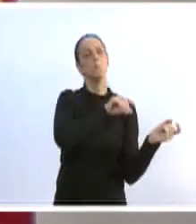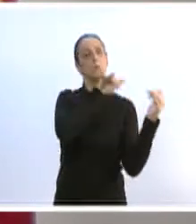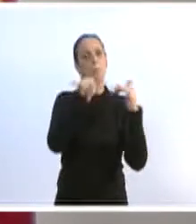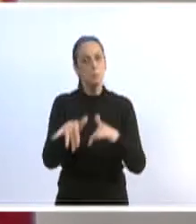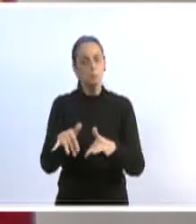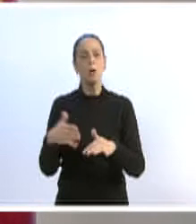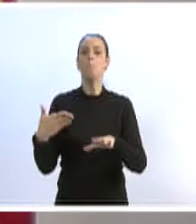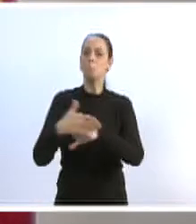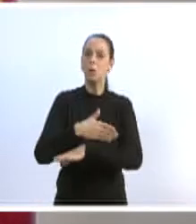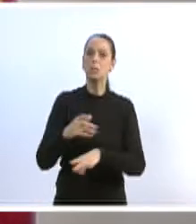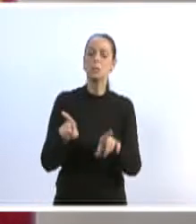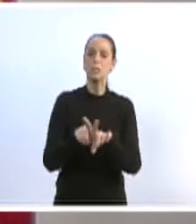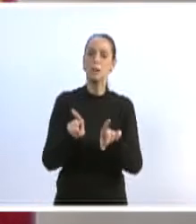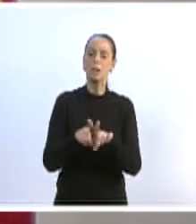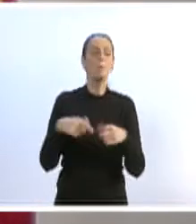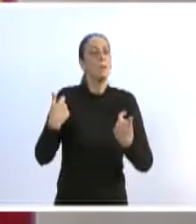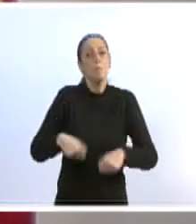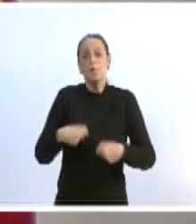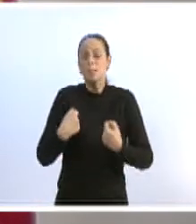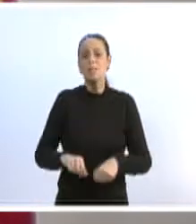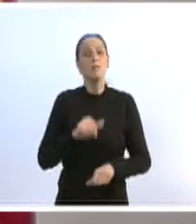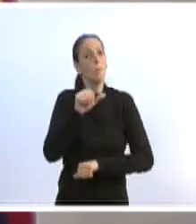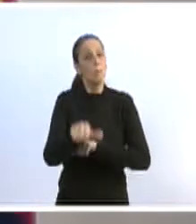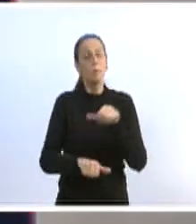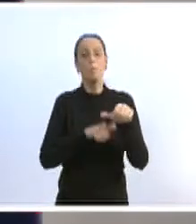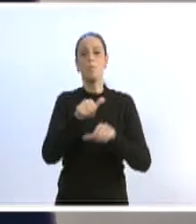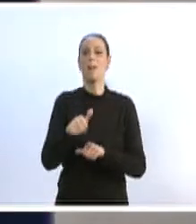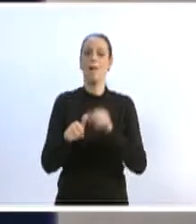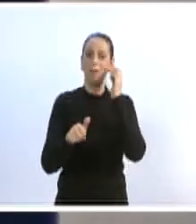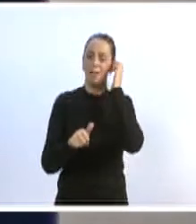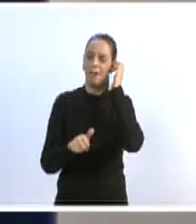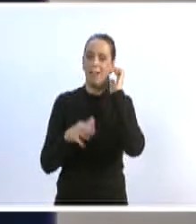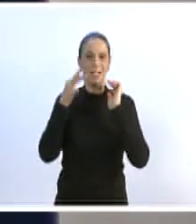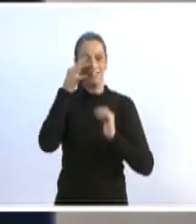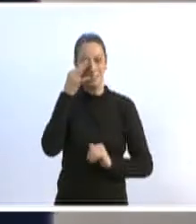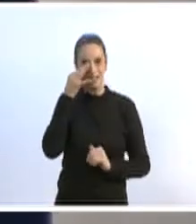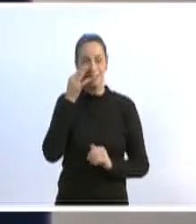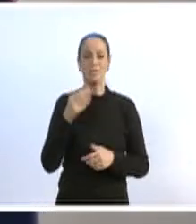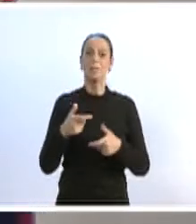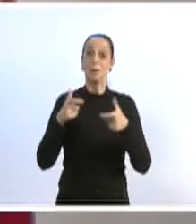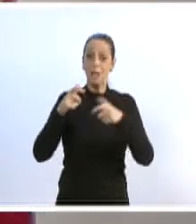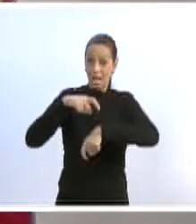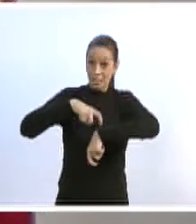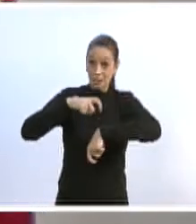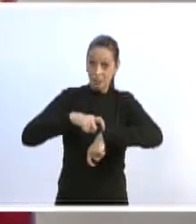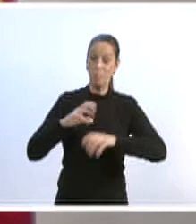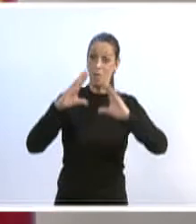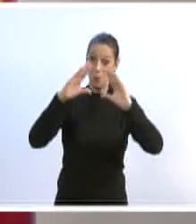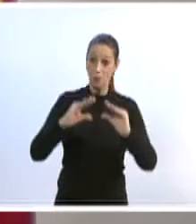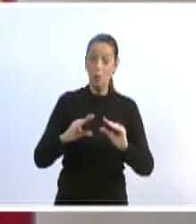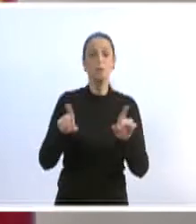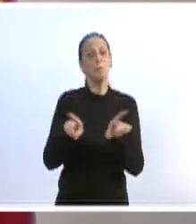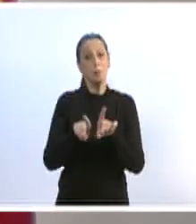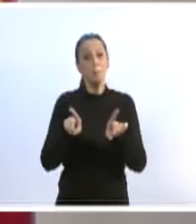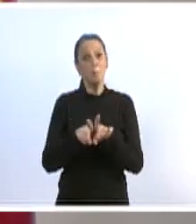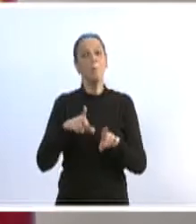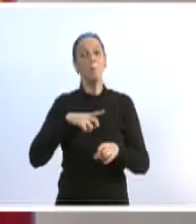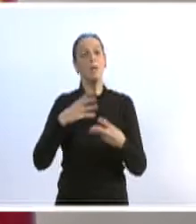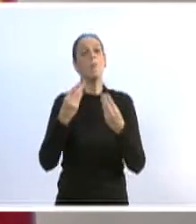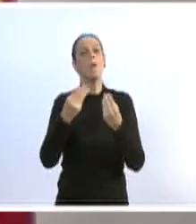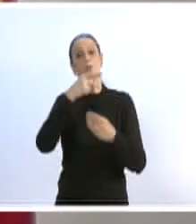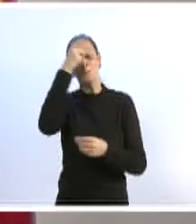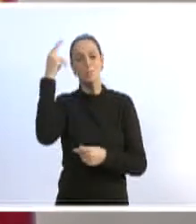atrativo tem que transformar a rua 15 no ambiente noturno para que a gente possa circular e se tiver